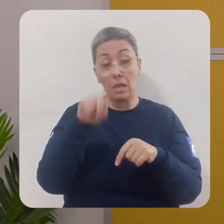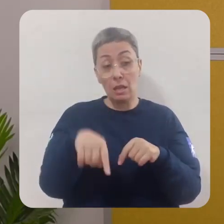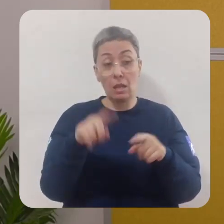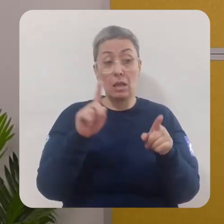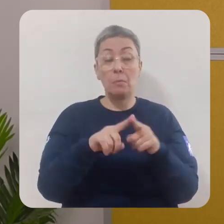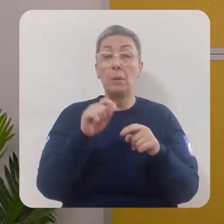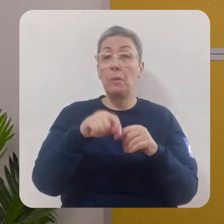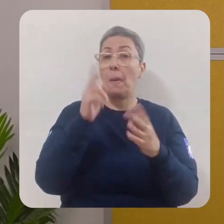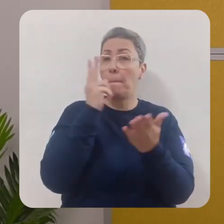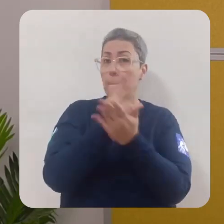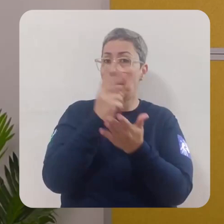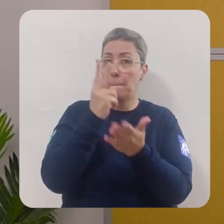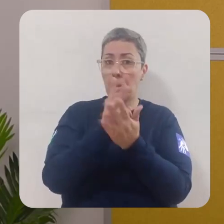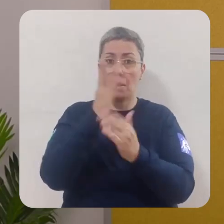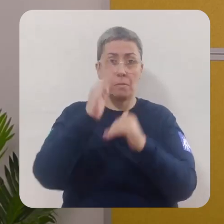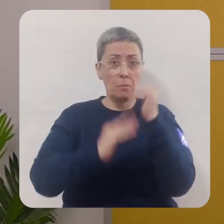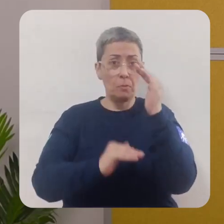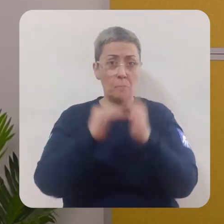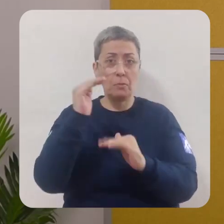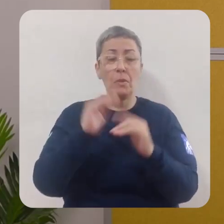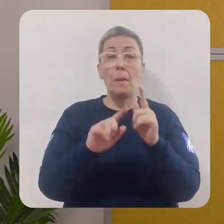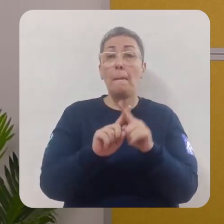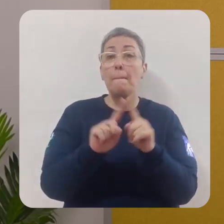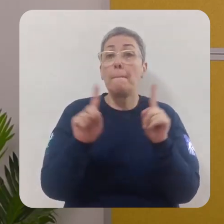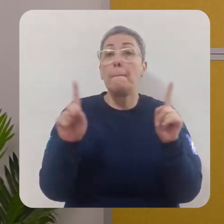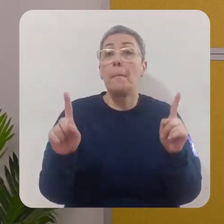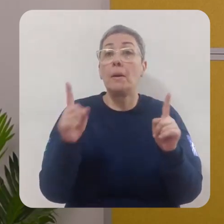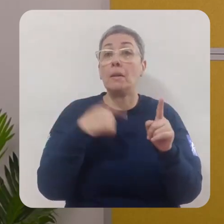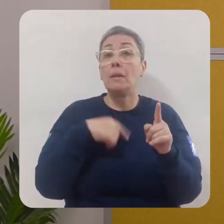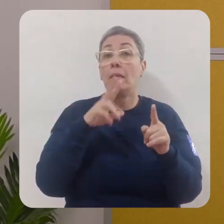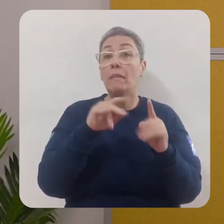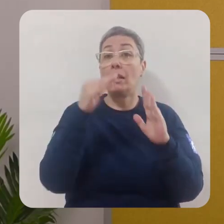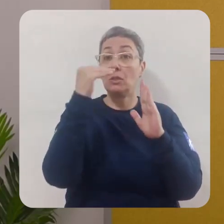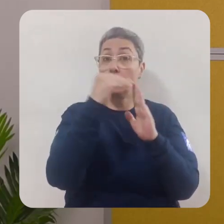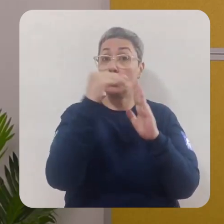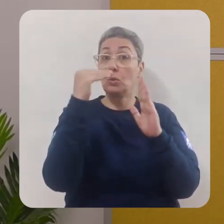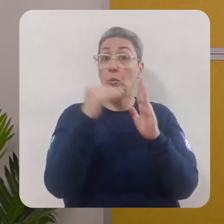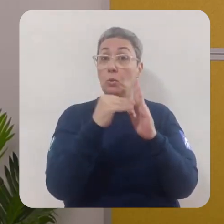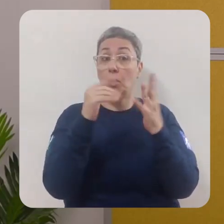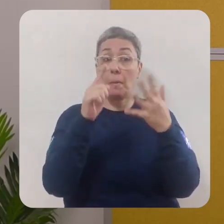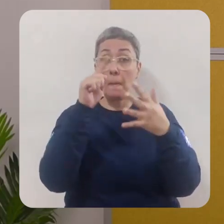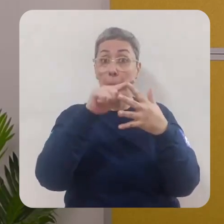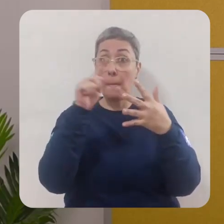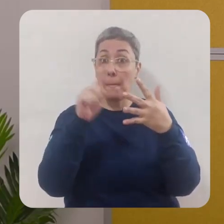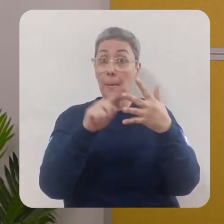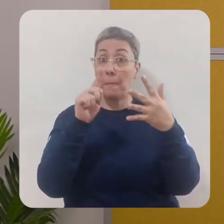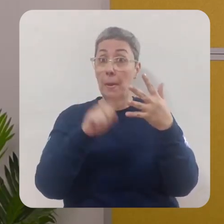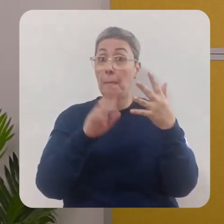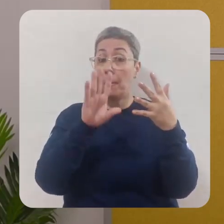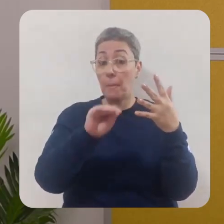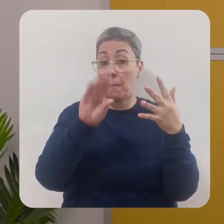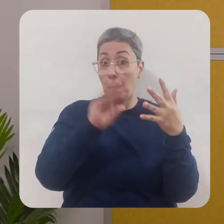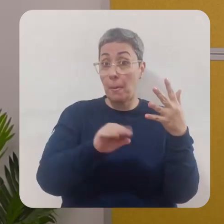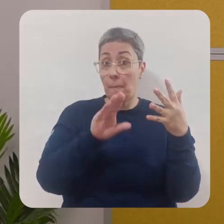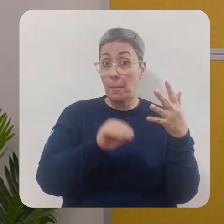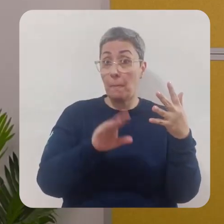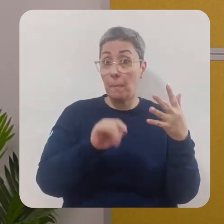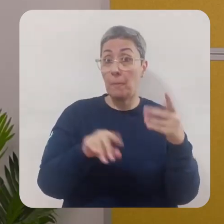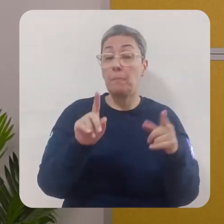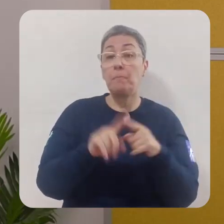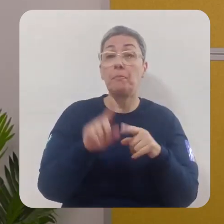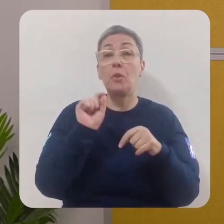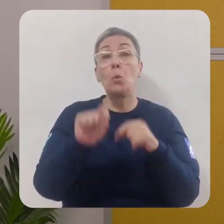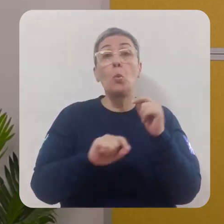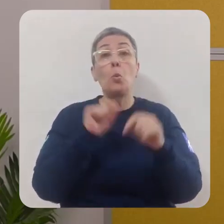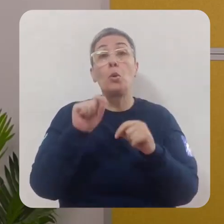que são as mesmas atividades, mas que serão sequenciadas de forma concreta para este